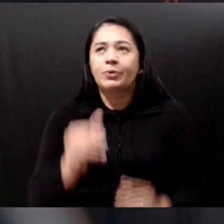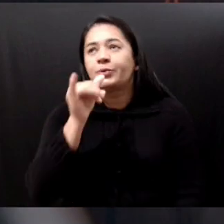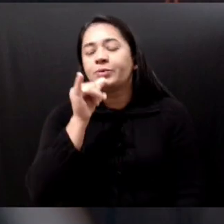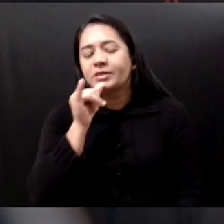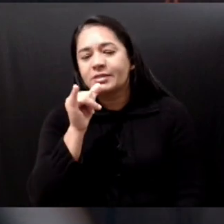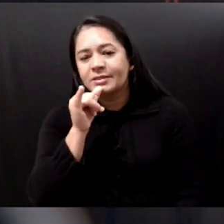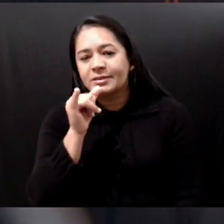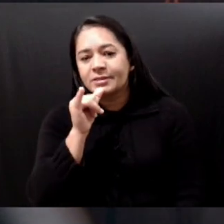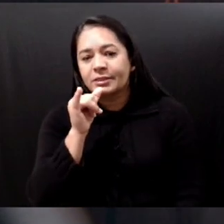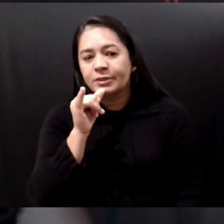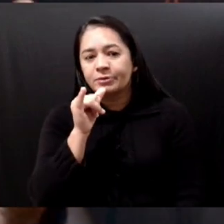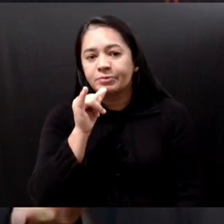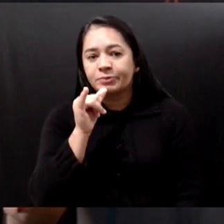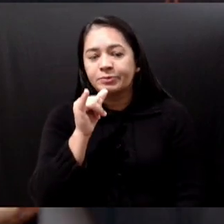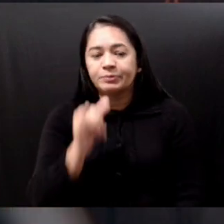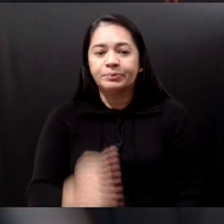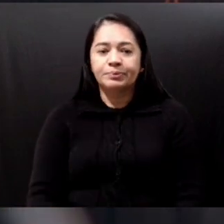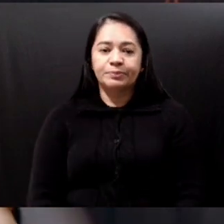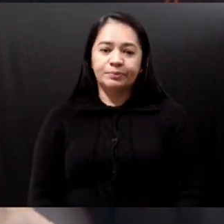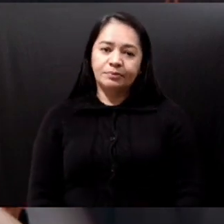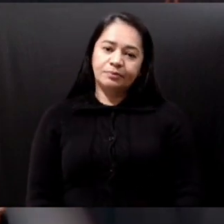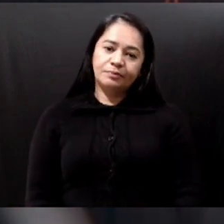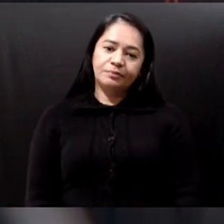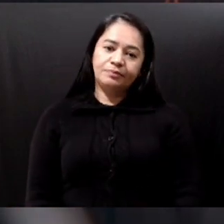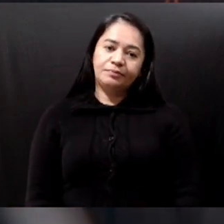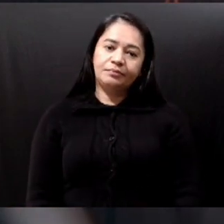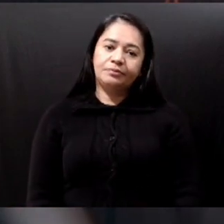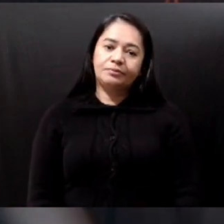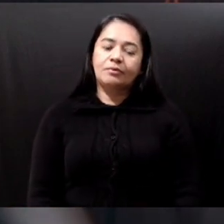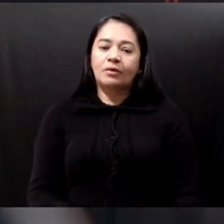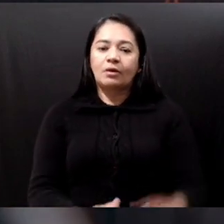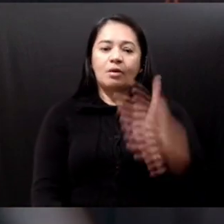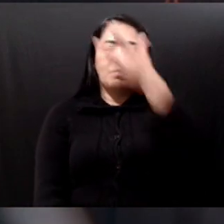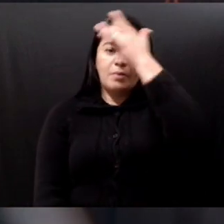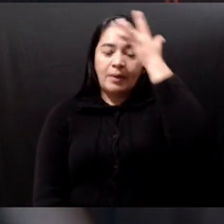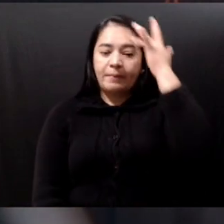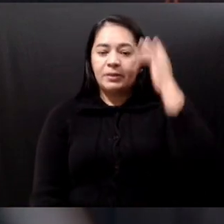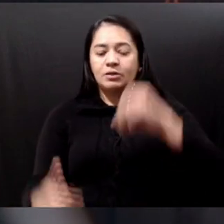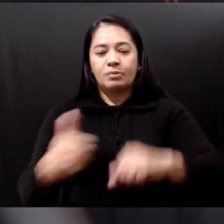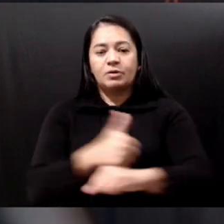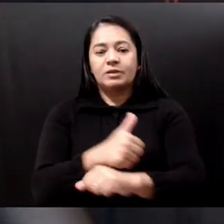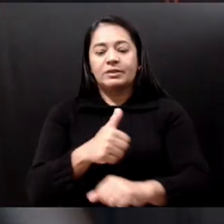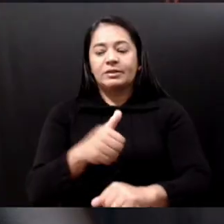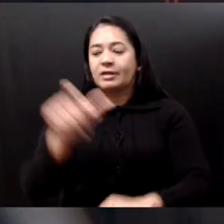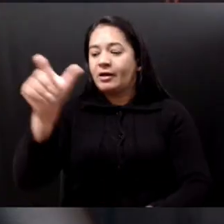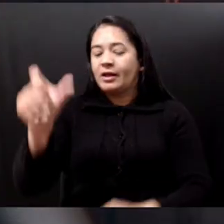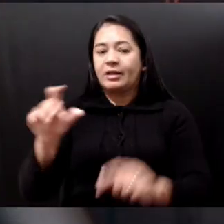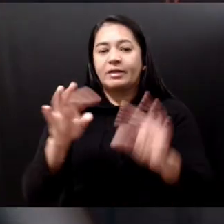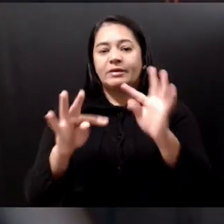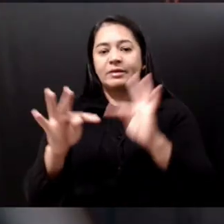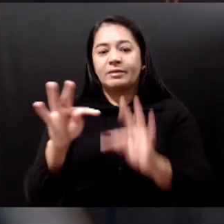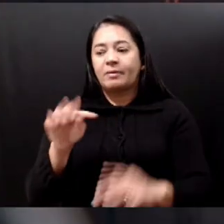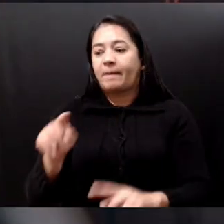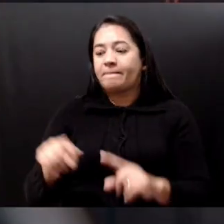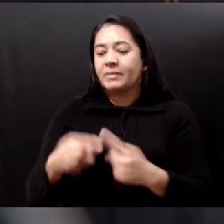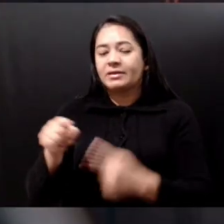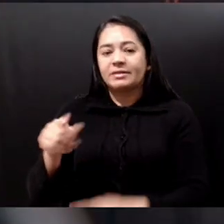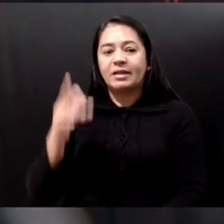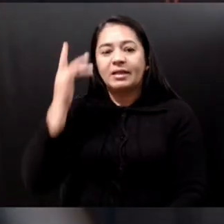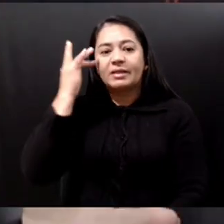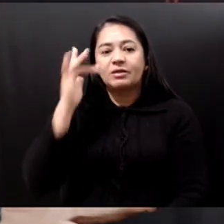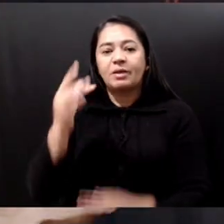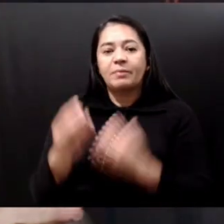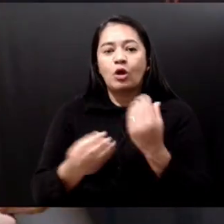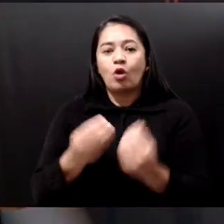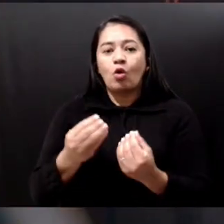prático. Uma terapeuta, ela é uma ótima terapeuta, uhum, mas ela de fato não sabe como gerar negócio